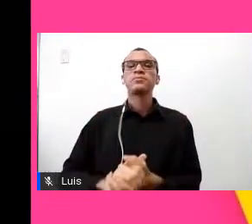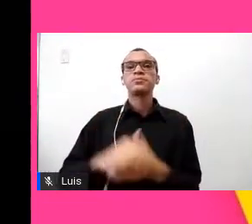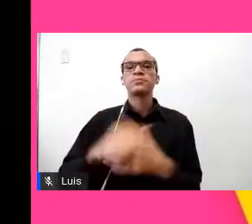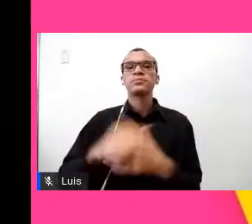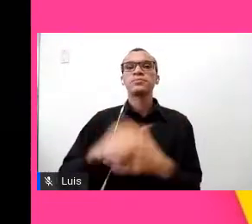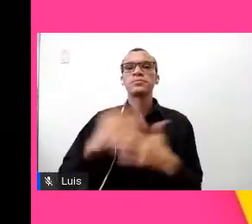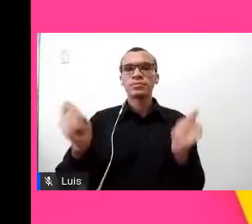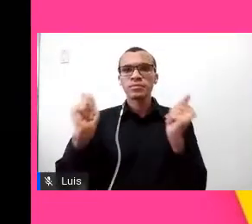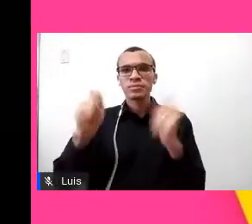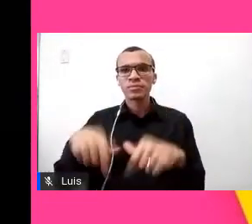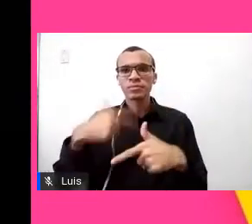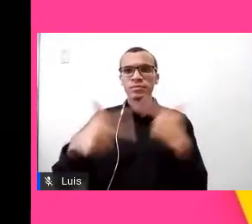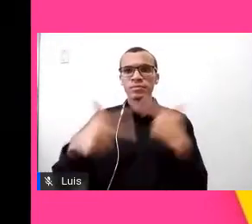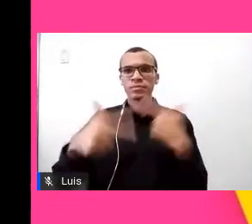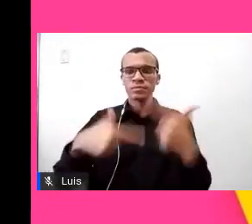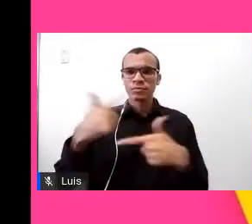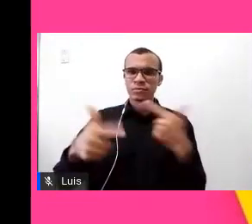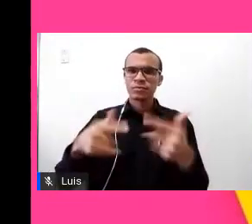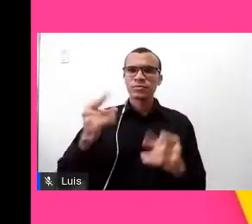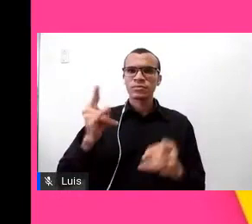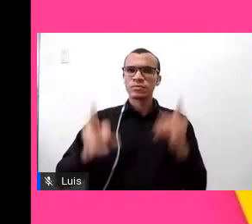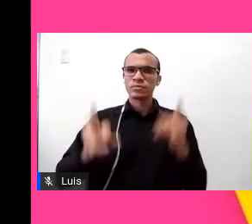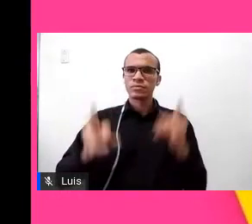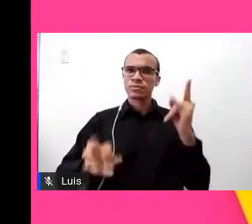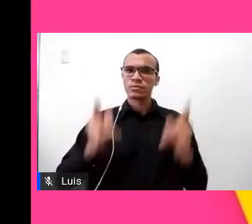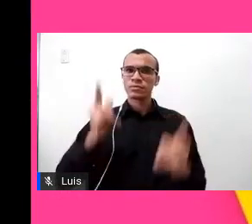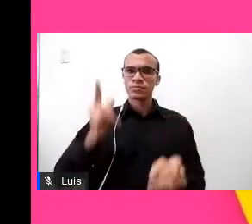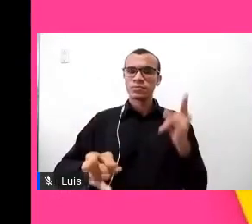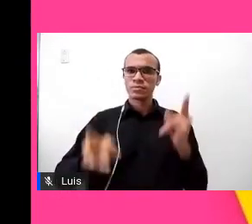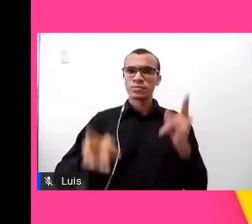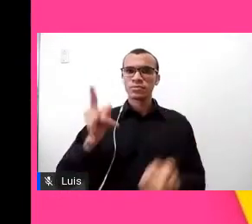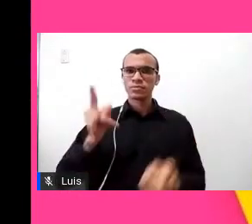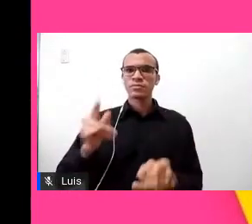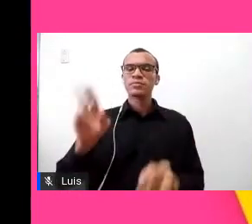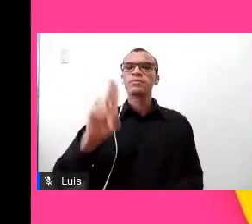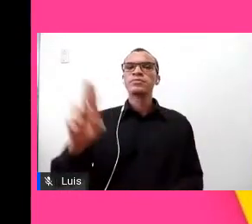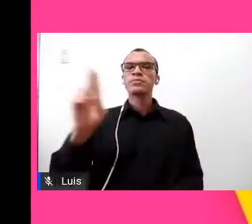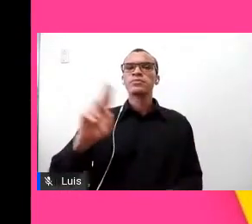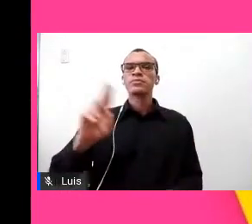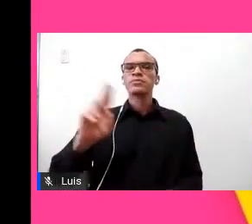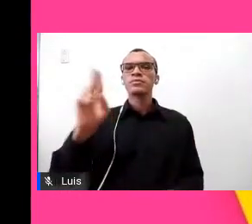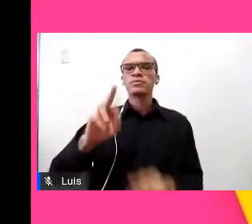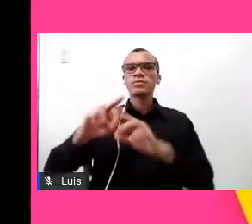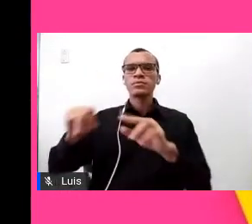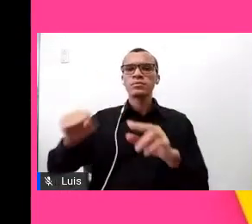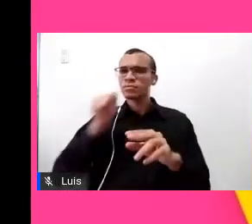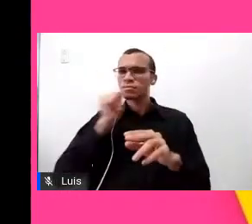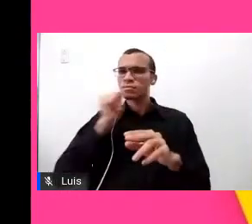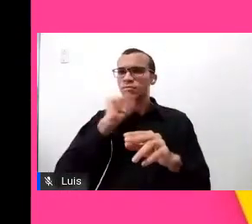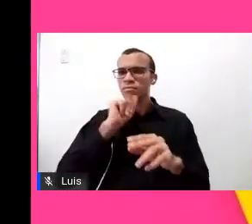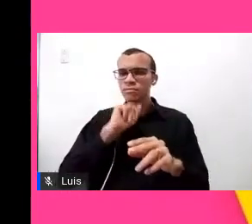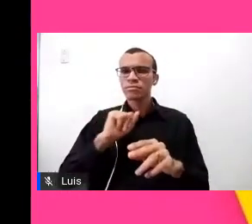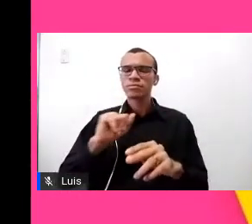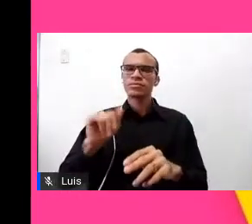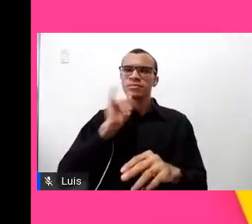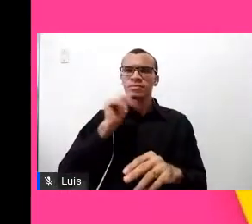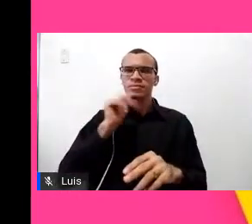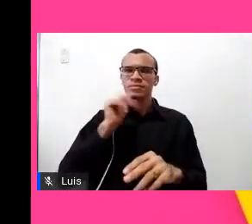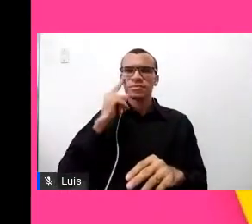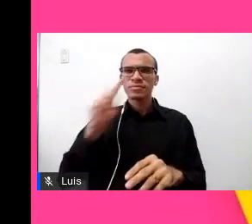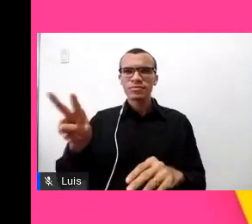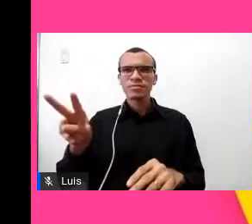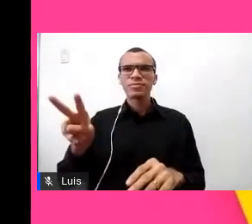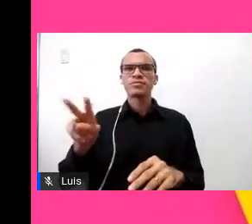trabalhar robótica, conceitos de robótica, usando sucata, que nem eu mostrei ali. Eu peguei duas caixas de sucrilhos,